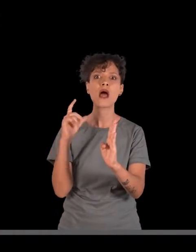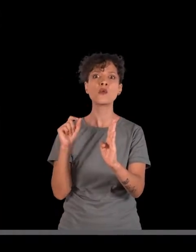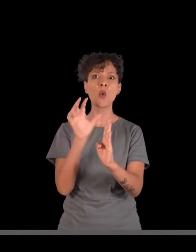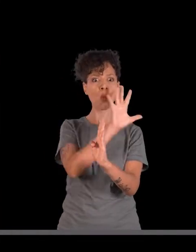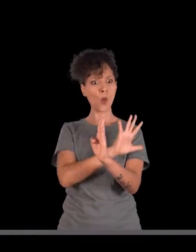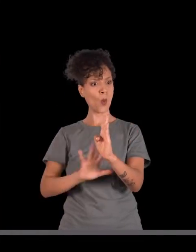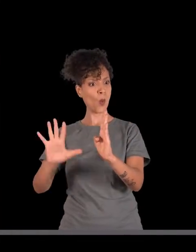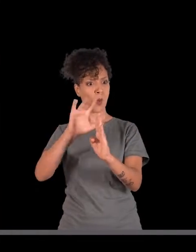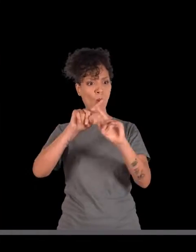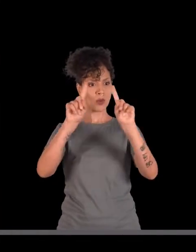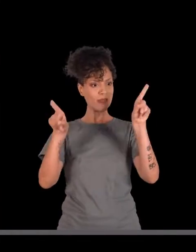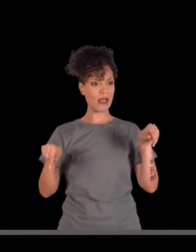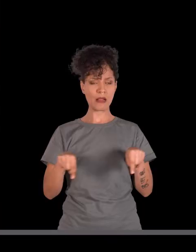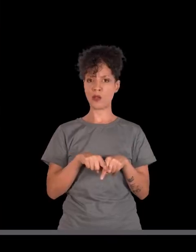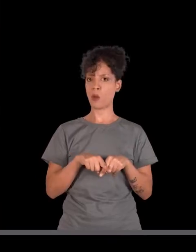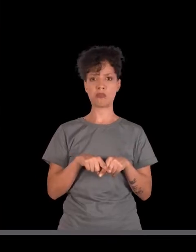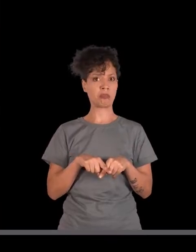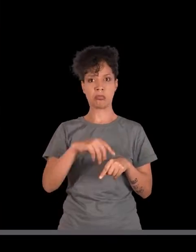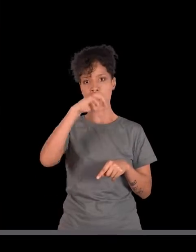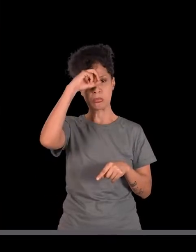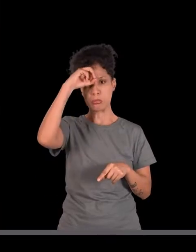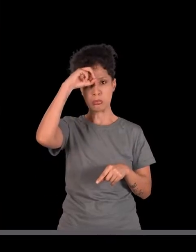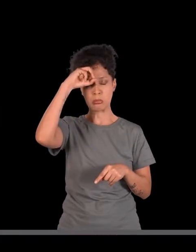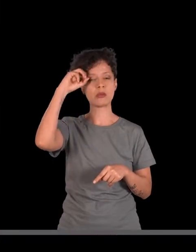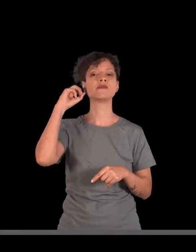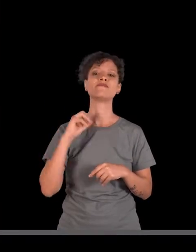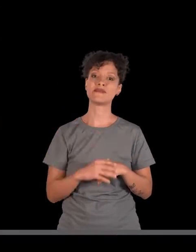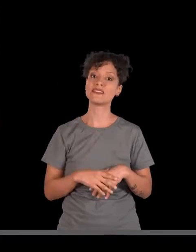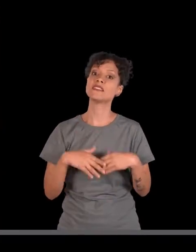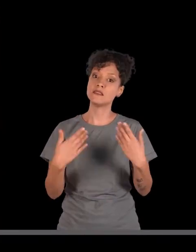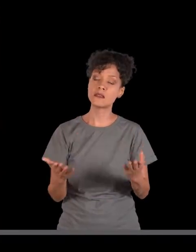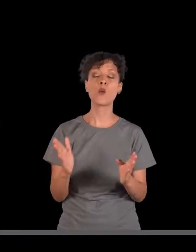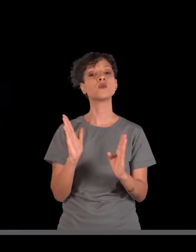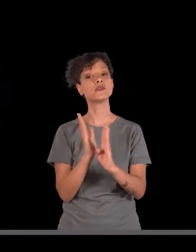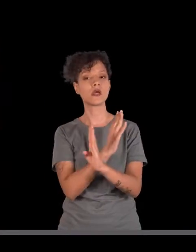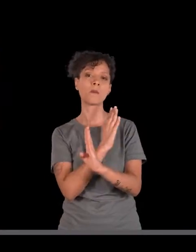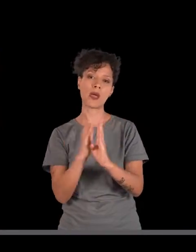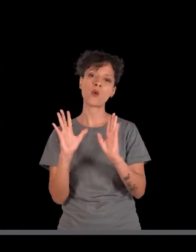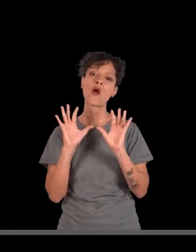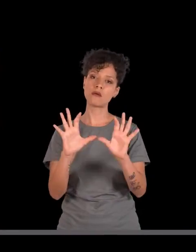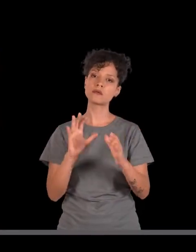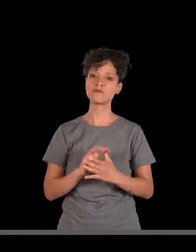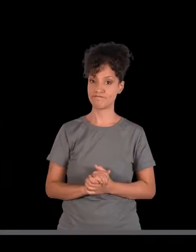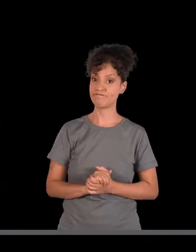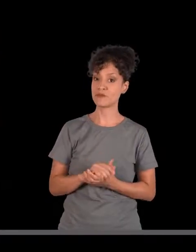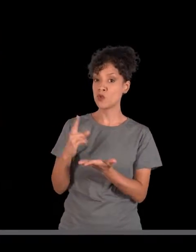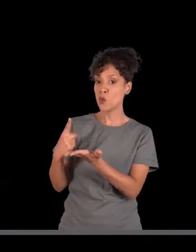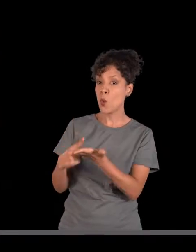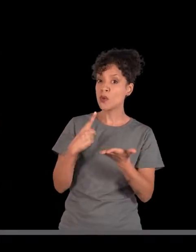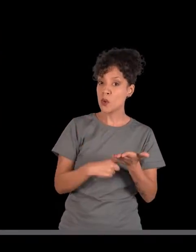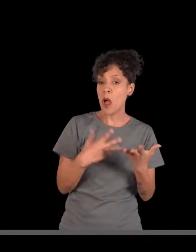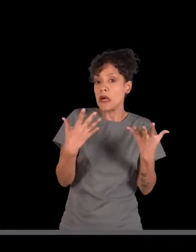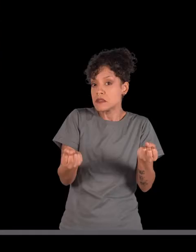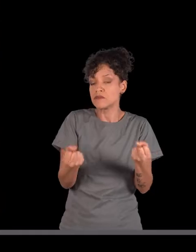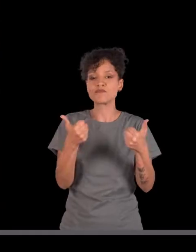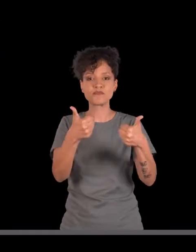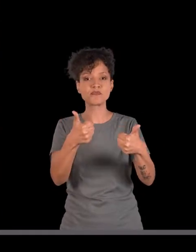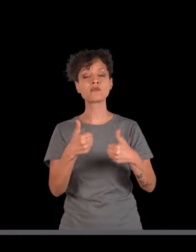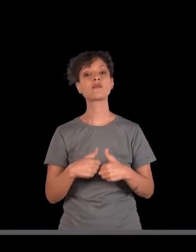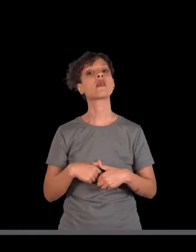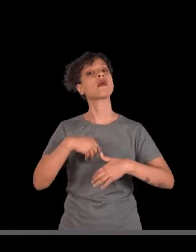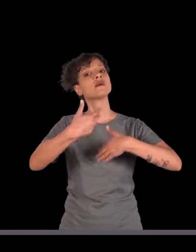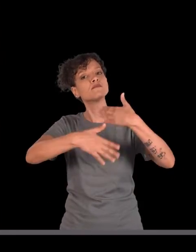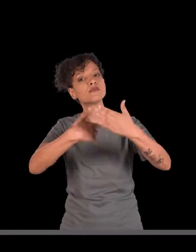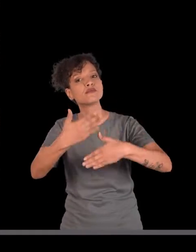território, né, que existia para o outro lado, a dimensão do território. Então, foi feito esse tratado. Tudo bem? E